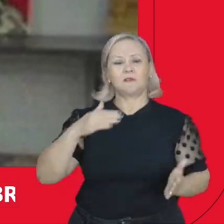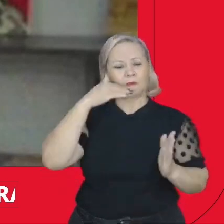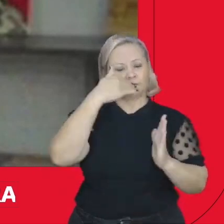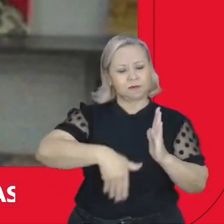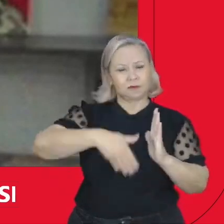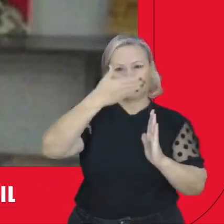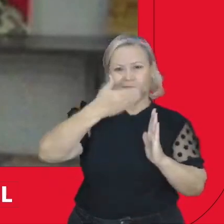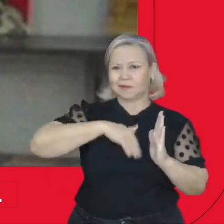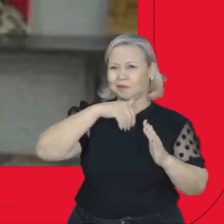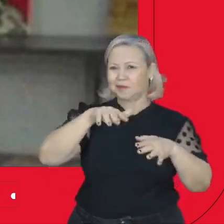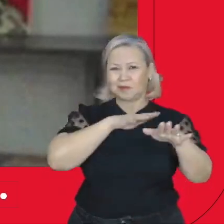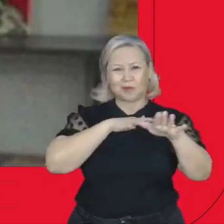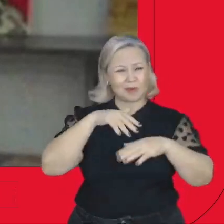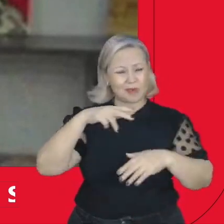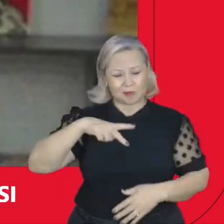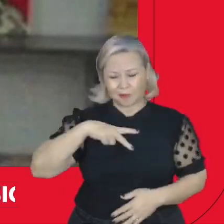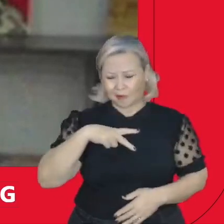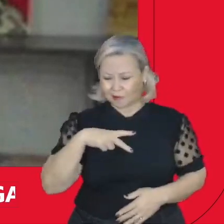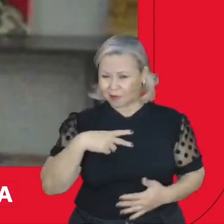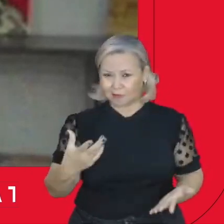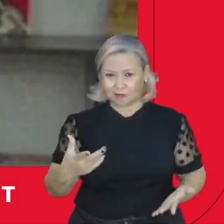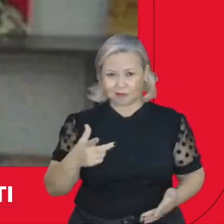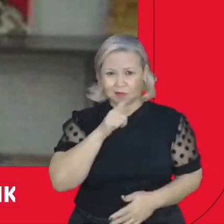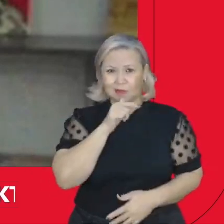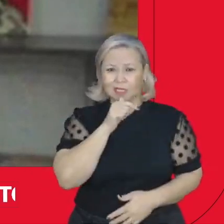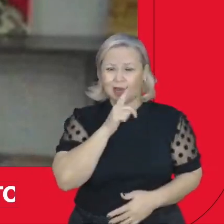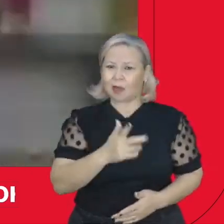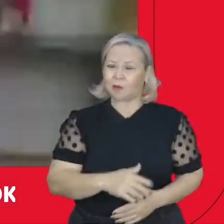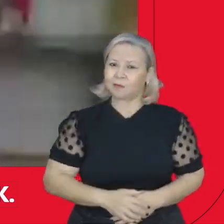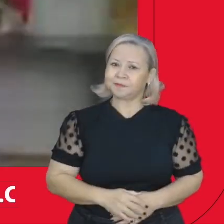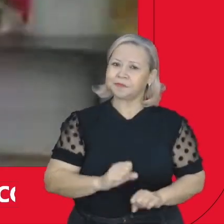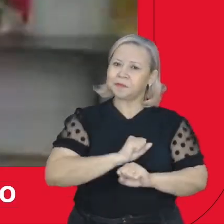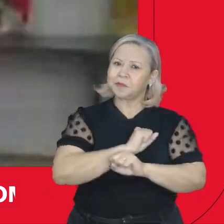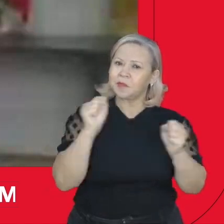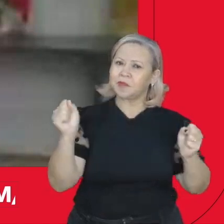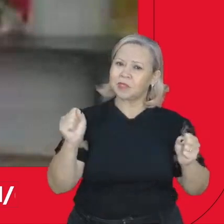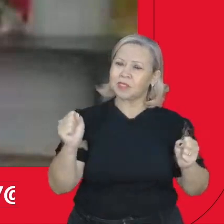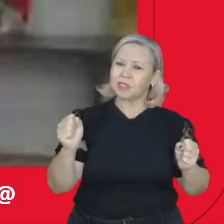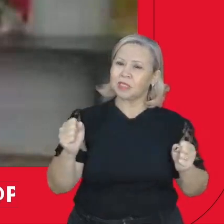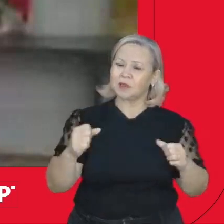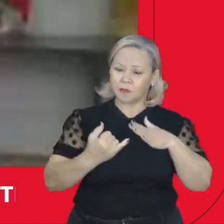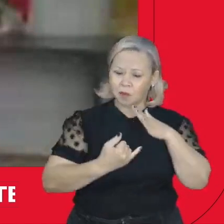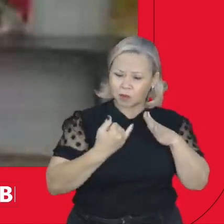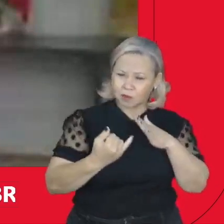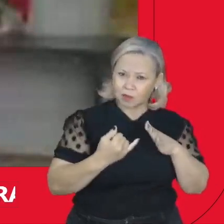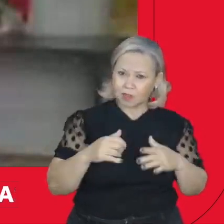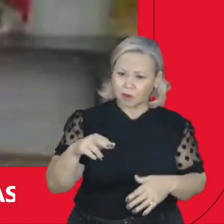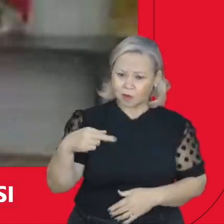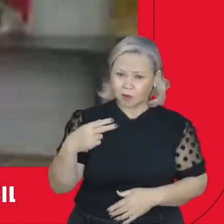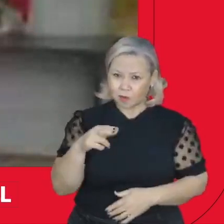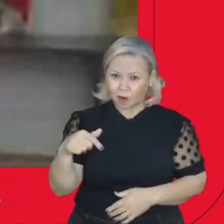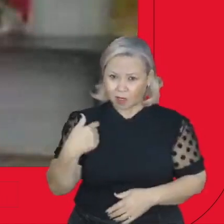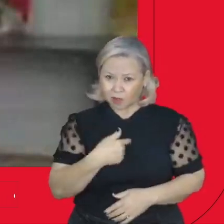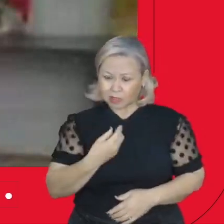os atos de privatização da nossa água. Não é possível uma companhia como a nossa Corsã, que está